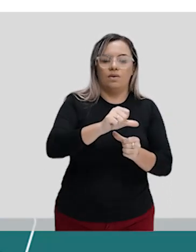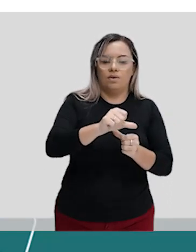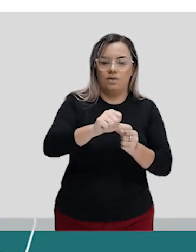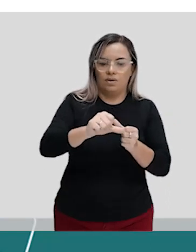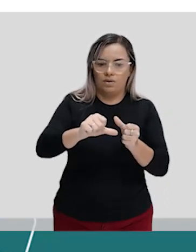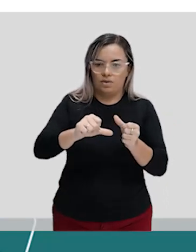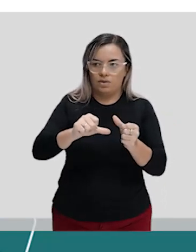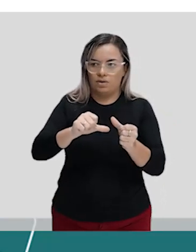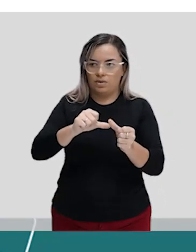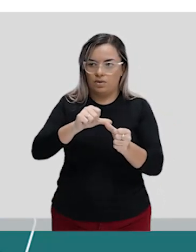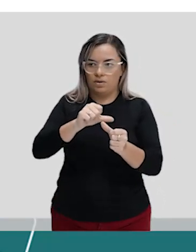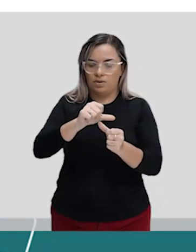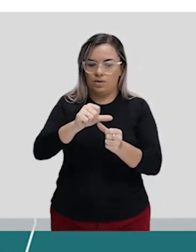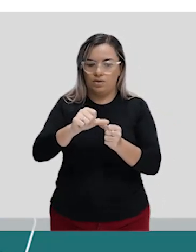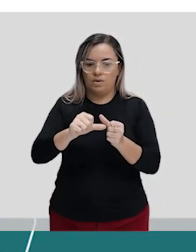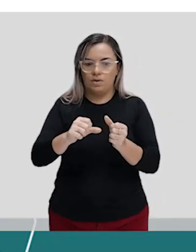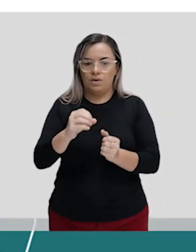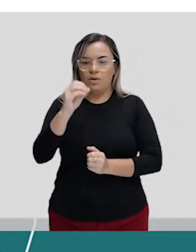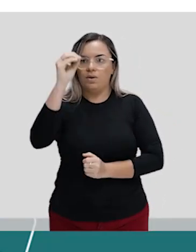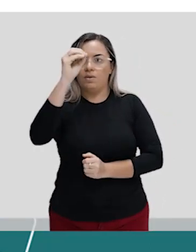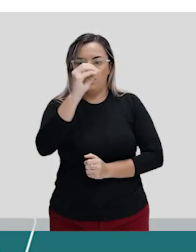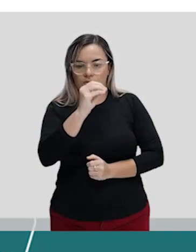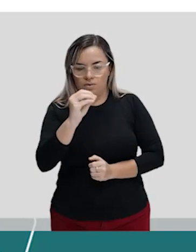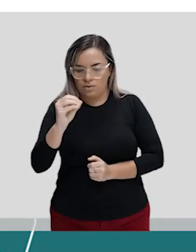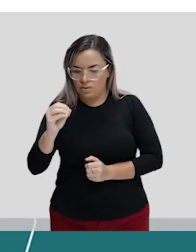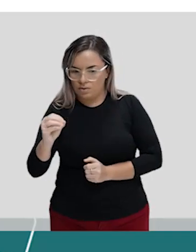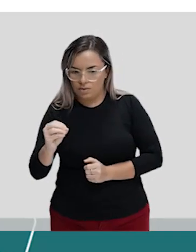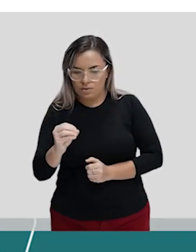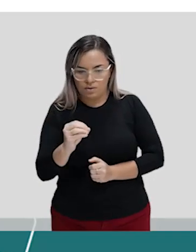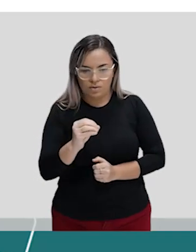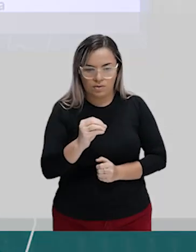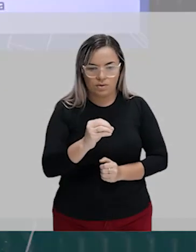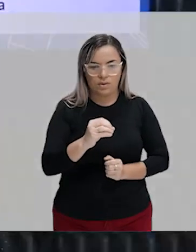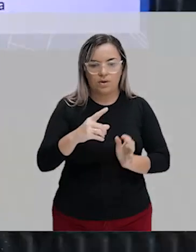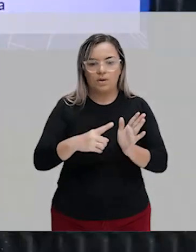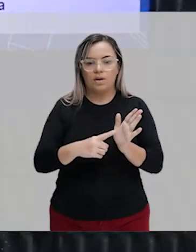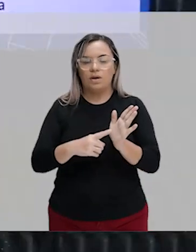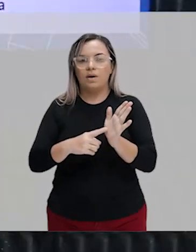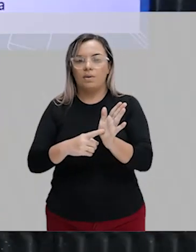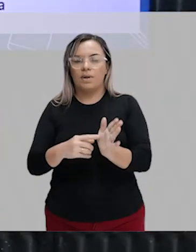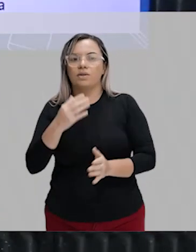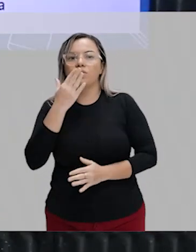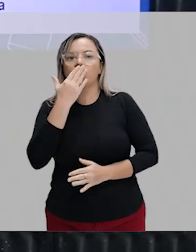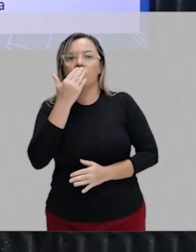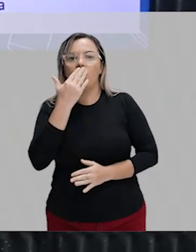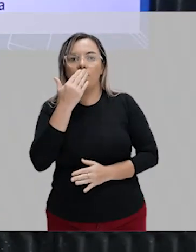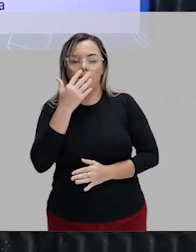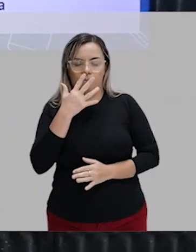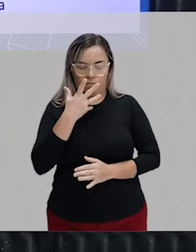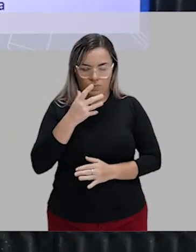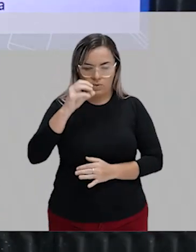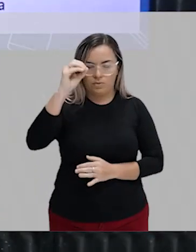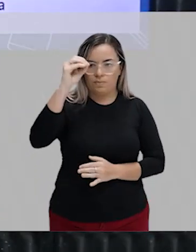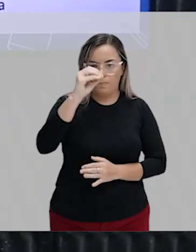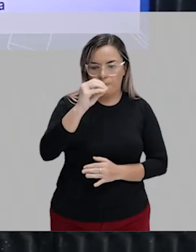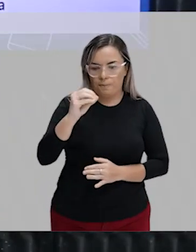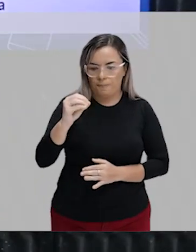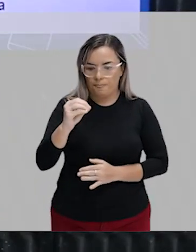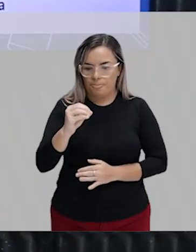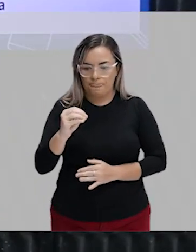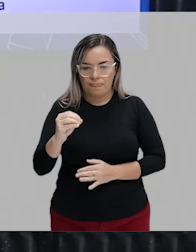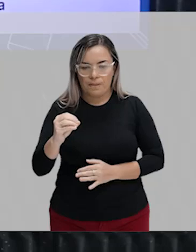várias subunidades, que está sendo representada por cada bolinha colorida dessa daí, ó. Então, cada bolinha